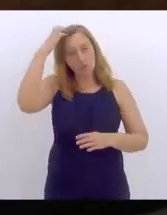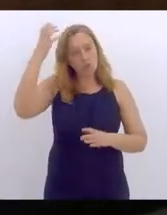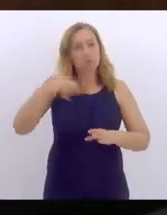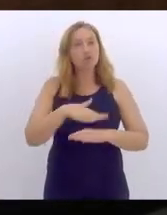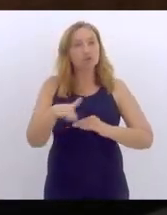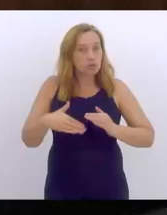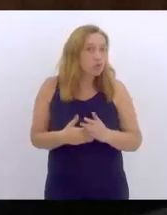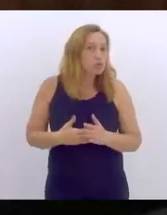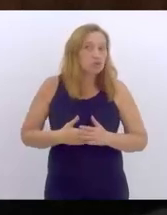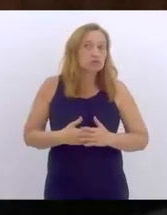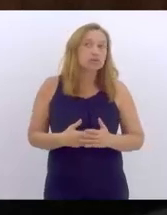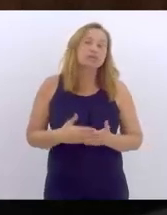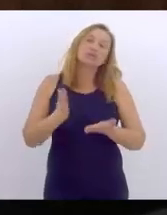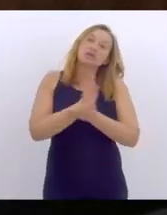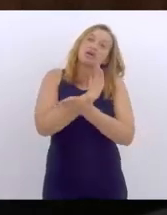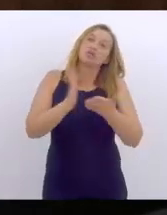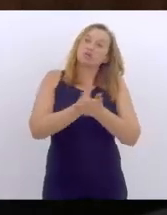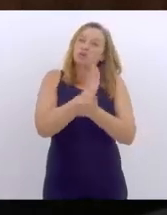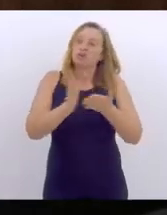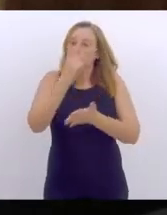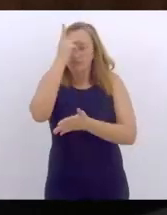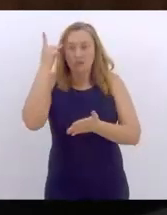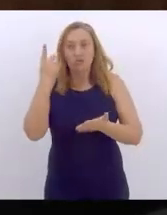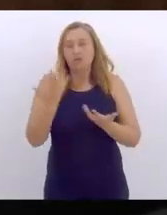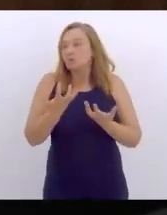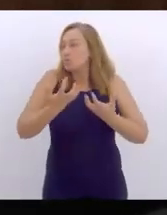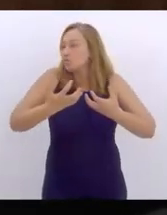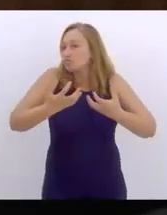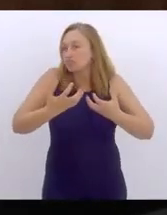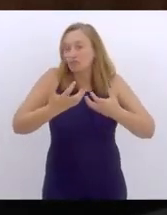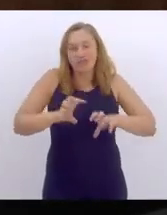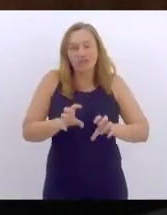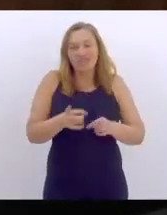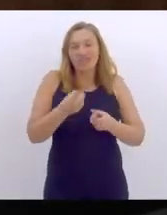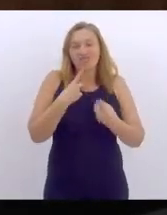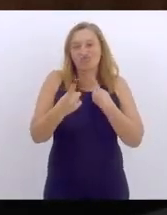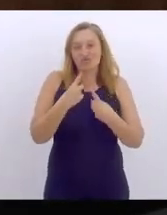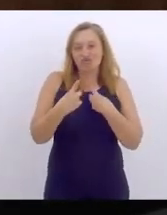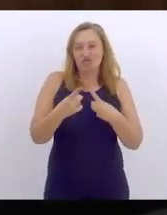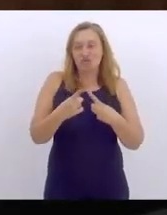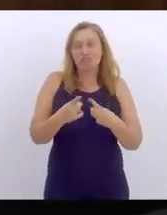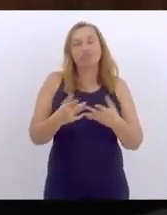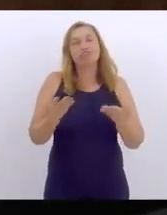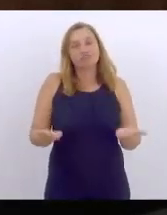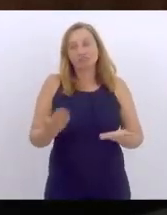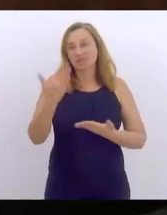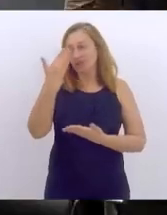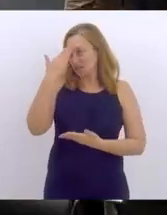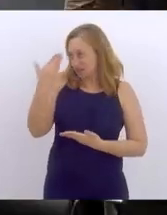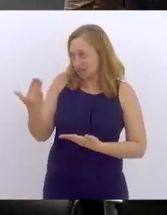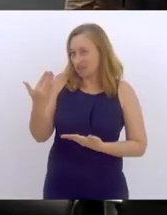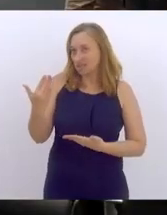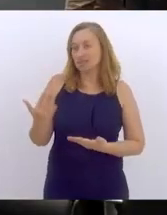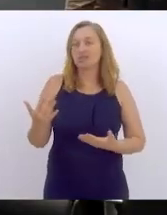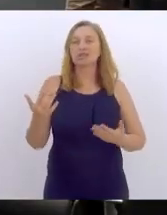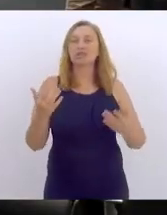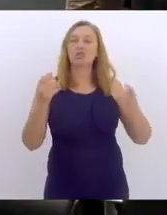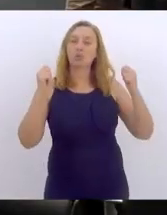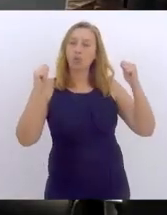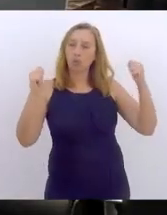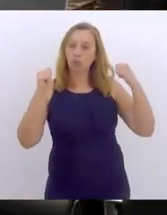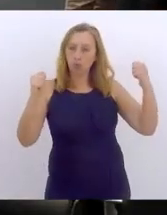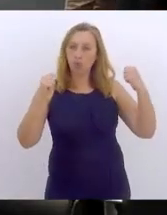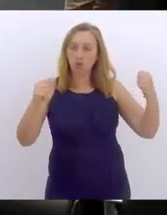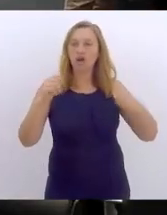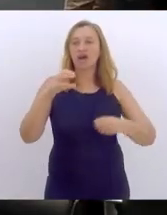vigor, e algumas pessoas não queriam reabrir sequer essa discussão. Foi graças às torcidas, à Anatorg, ao